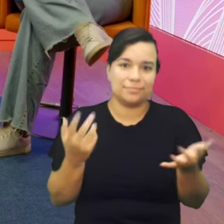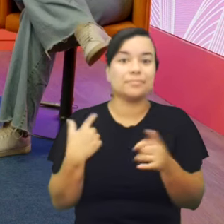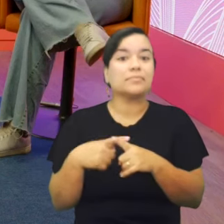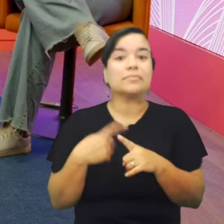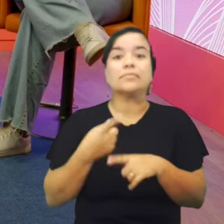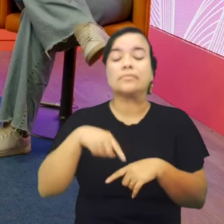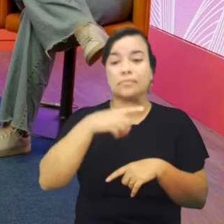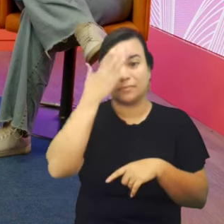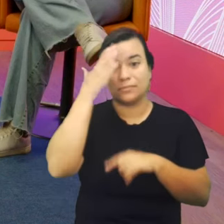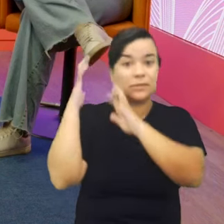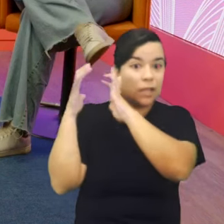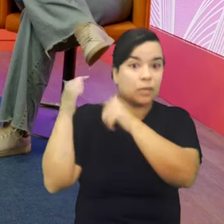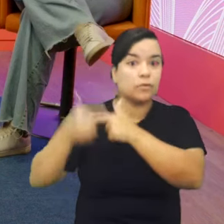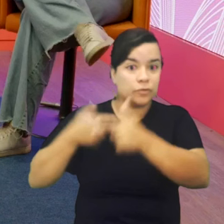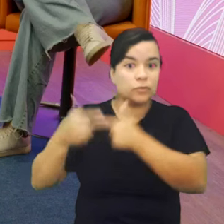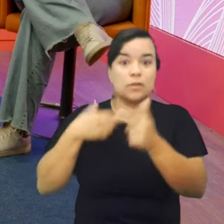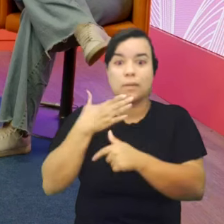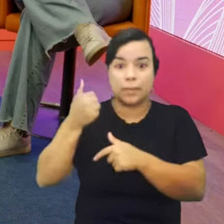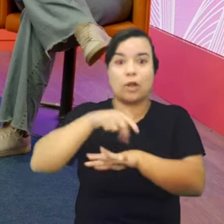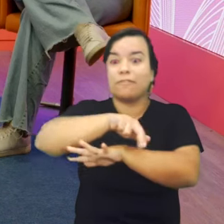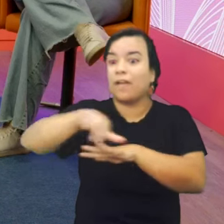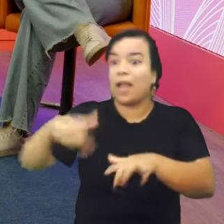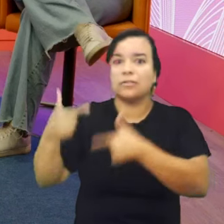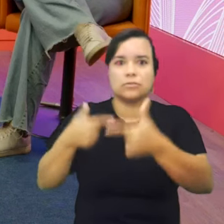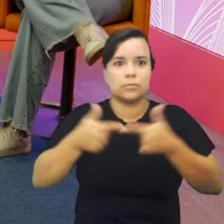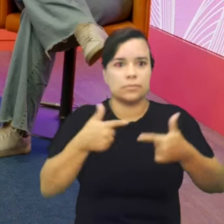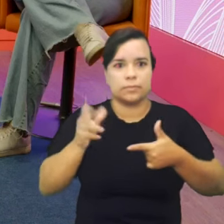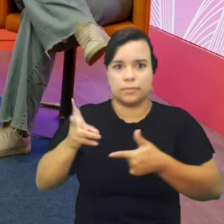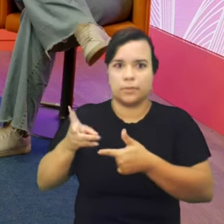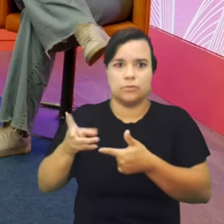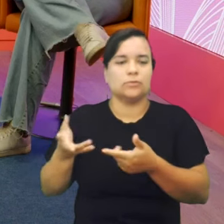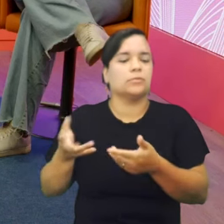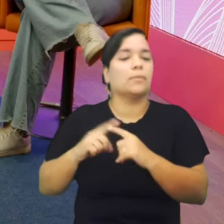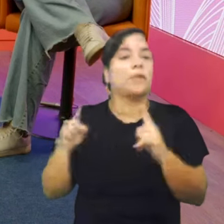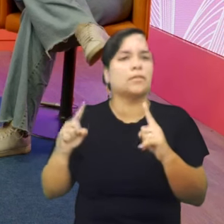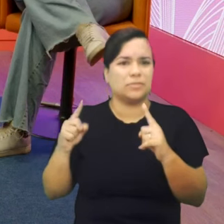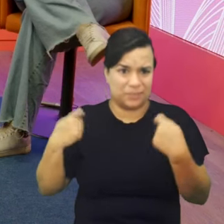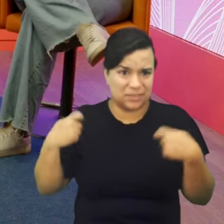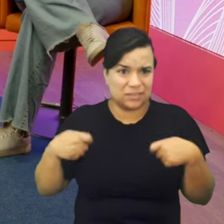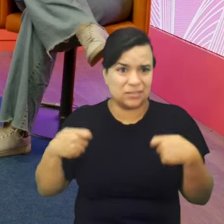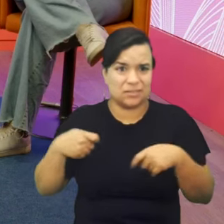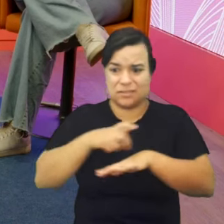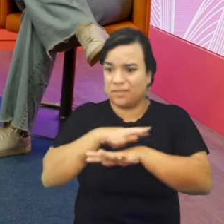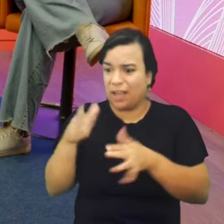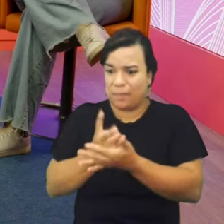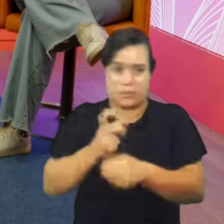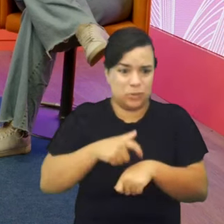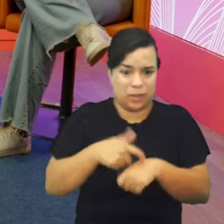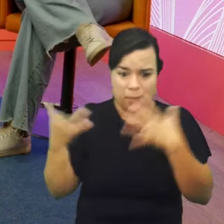porque a gente tem um cérebro que funciona melhor na multitarefa, mas será que a gente precisa realmente ser multitarefa,